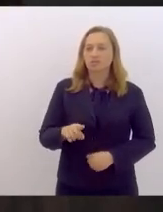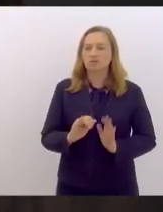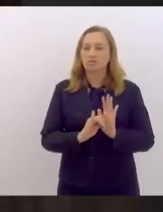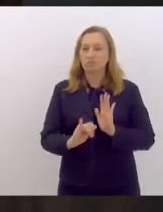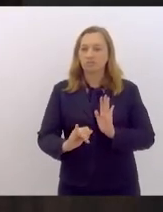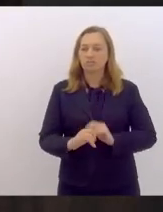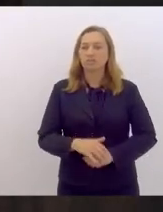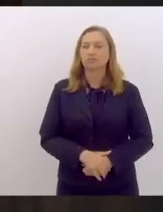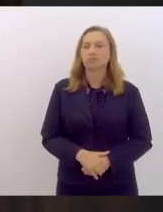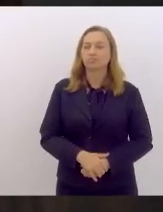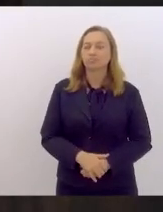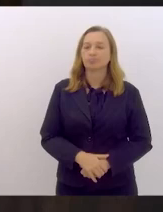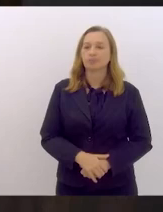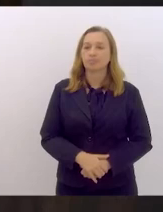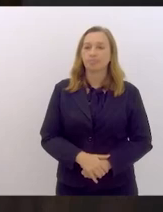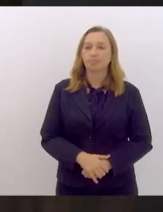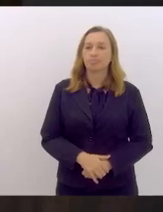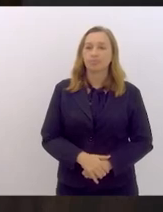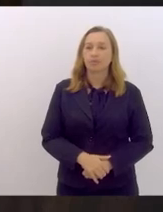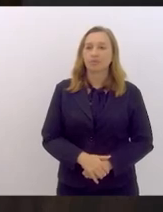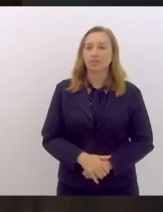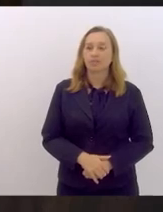redação final.